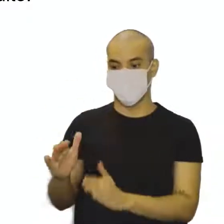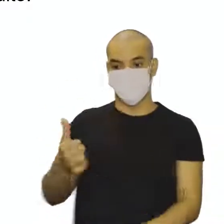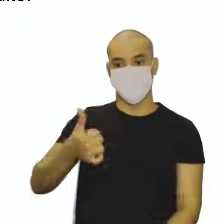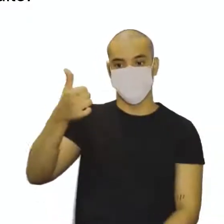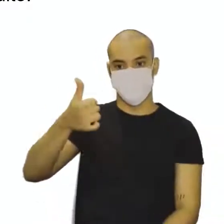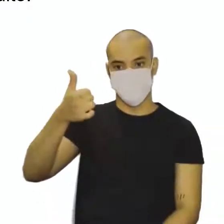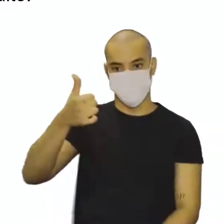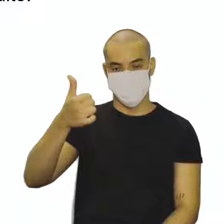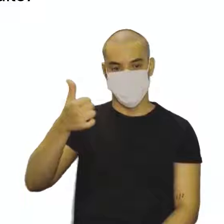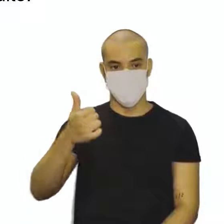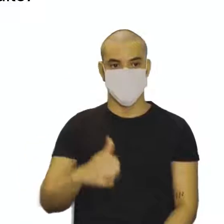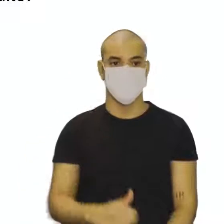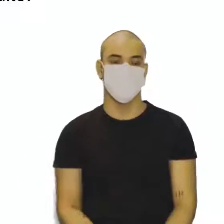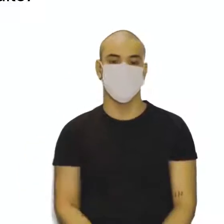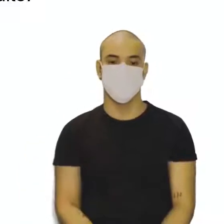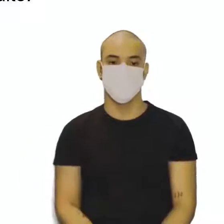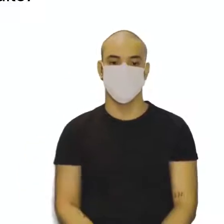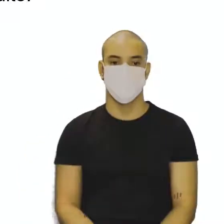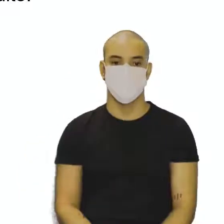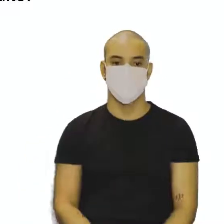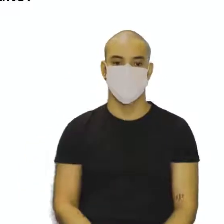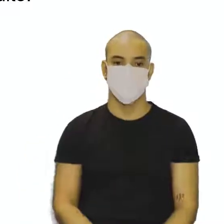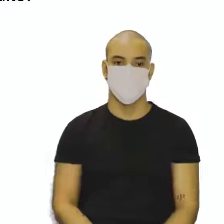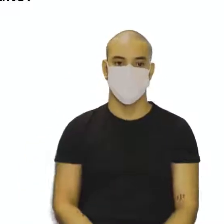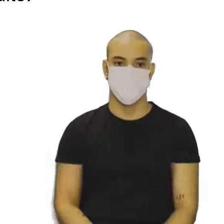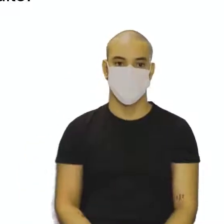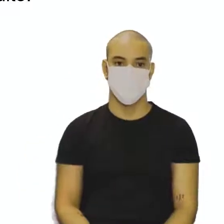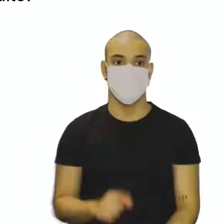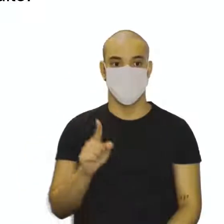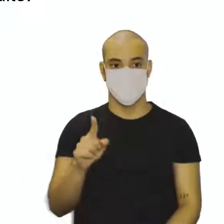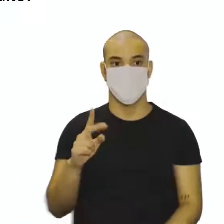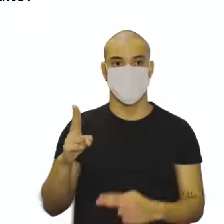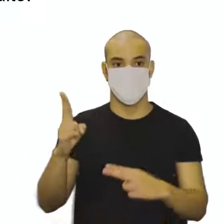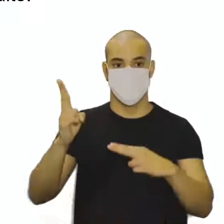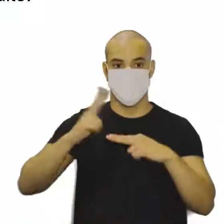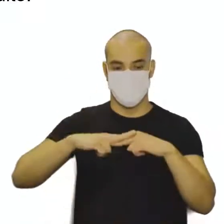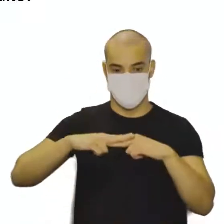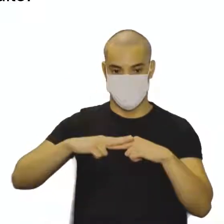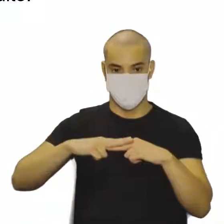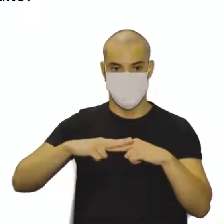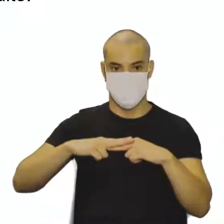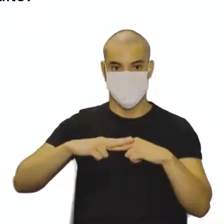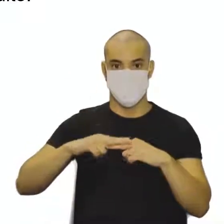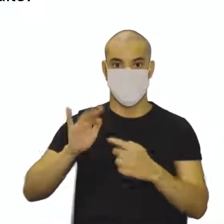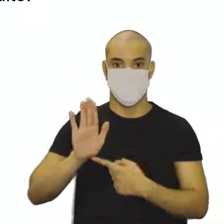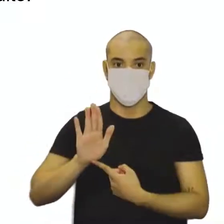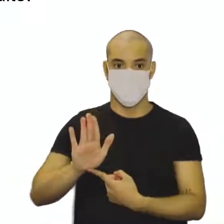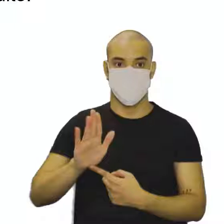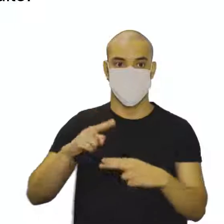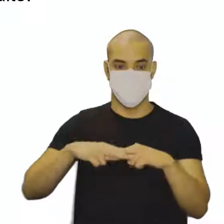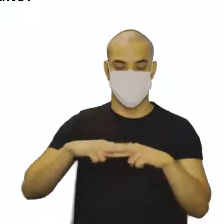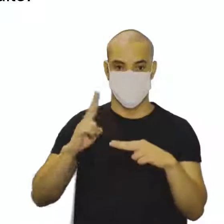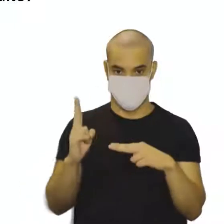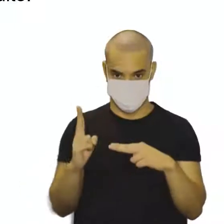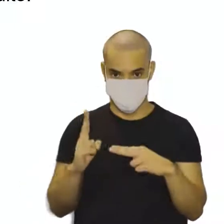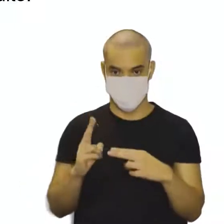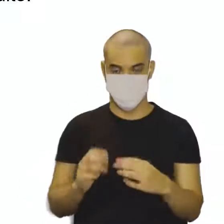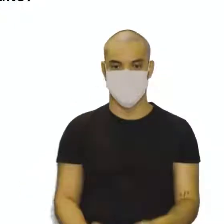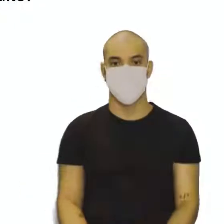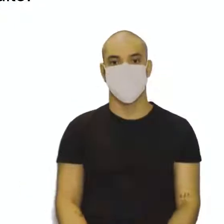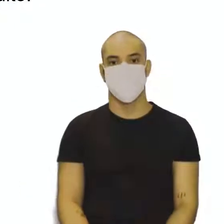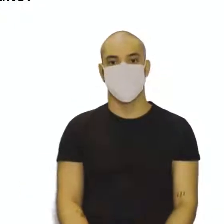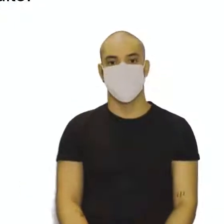quê? Vamos colocar aqui posição 1, chave fechada, tá? Eu tinha mostrado no desenho anterior, chave aberta, ok? Pessoal,